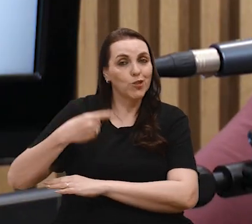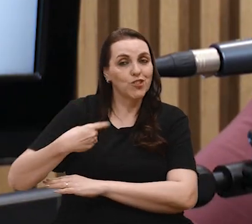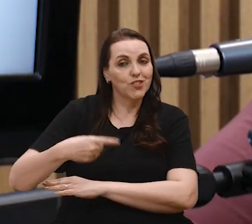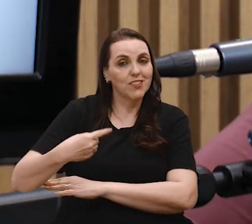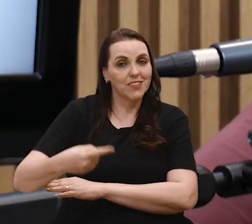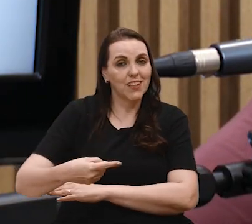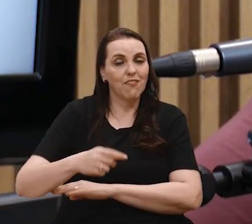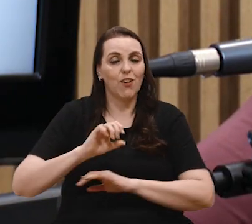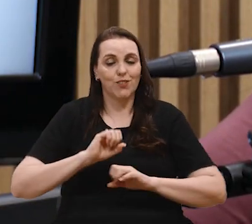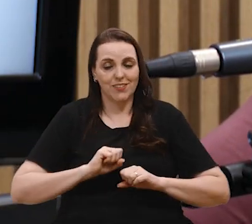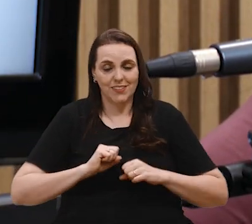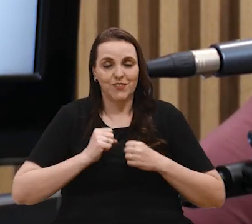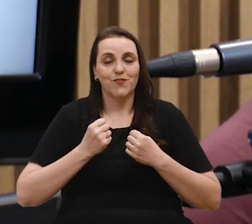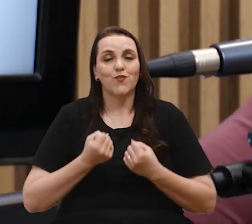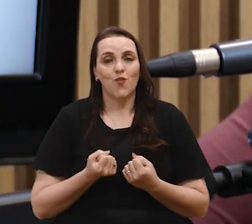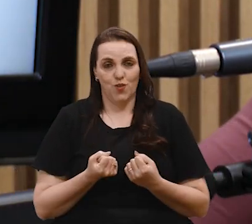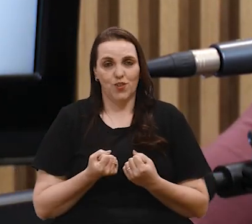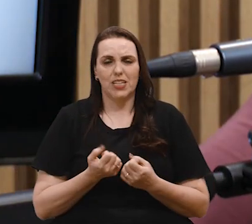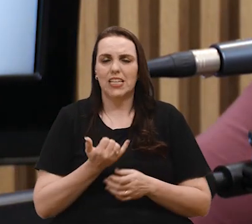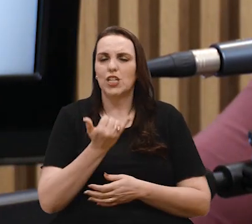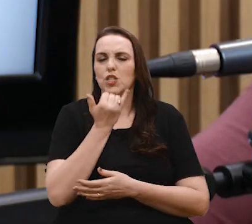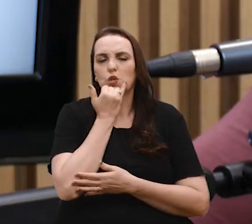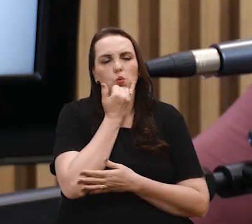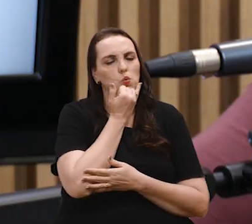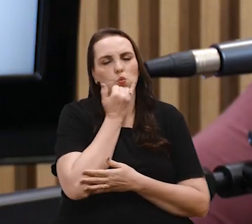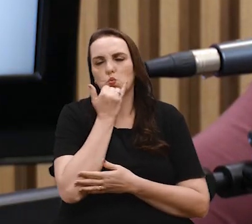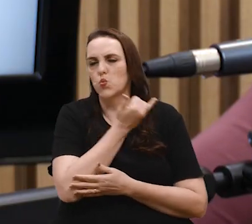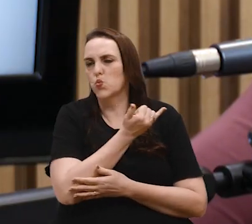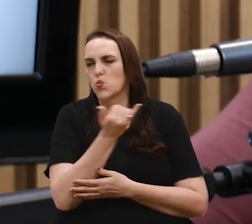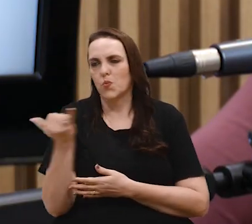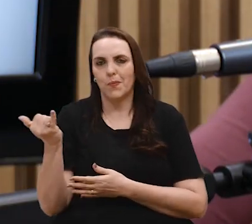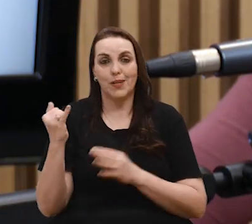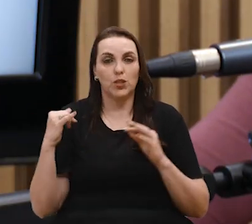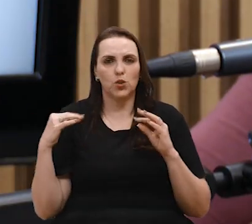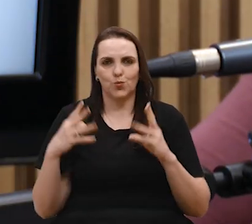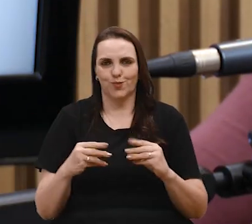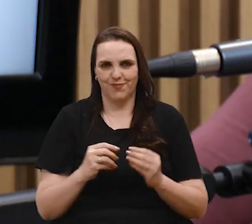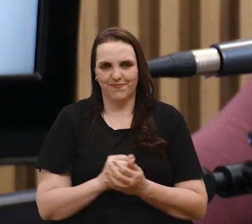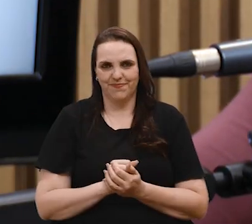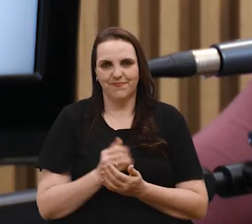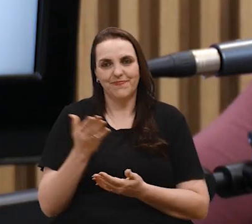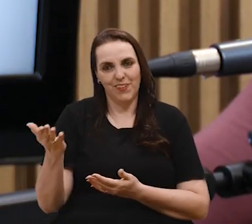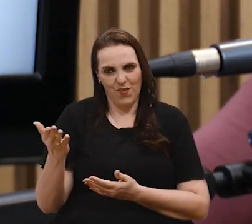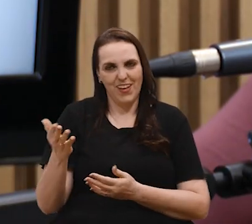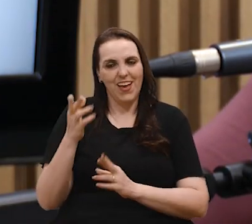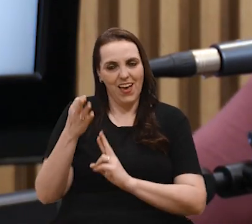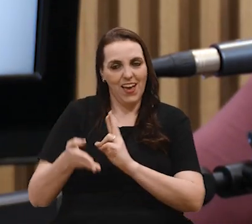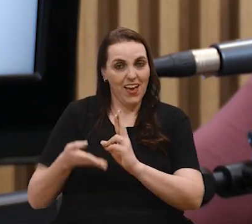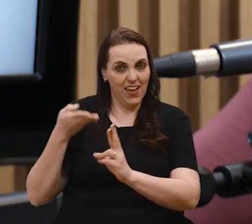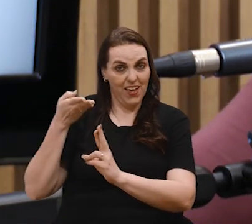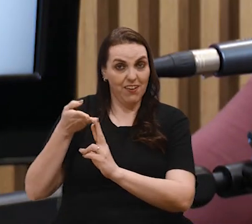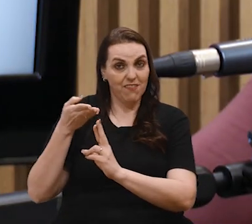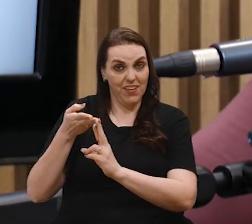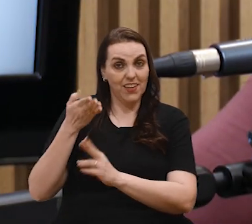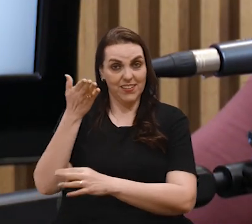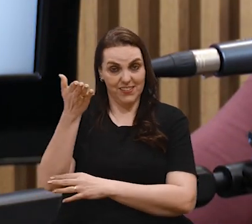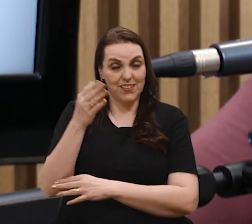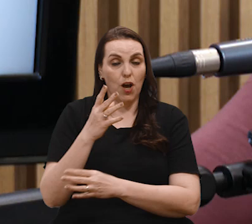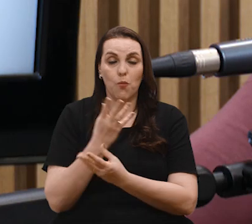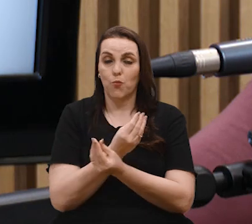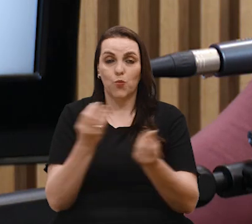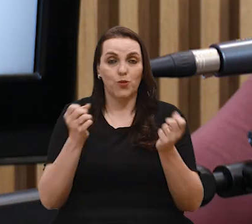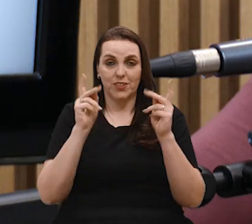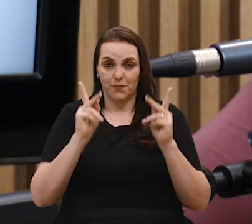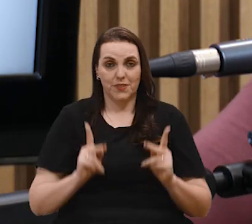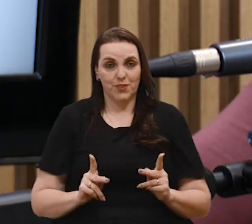de vontade. Existe desculpa para tudo. Né? Então, o Alexandre acaba sendo a referência de muitos